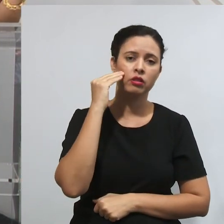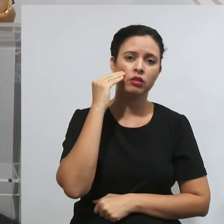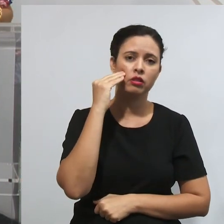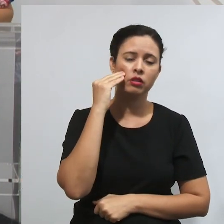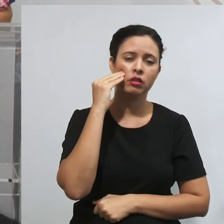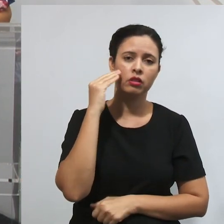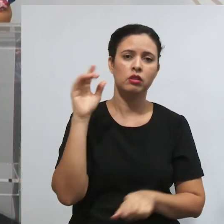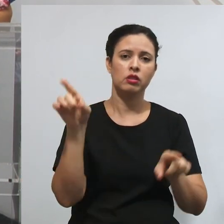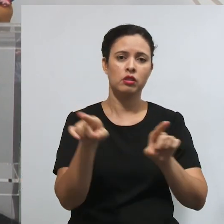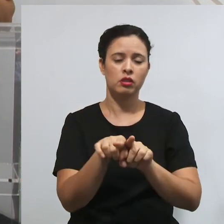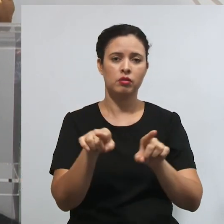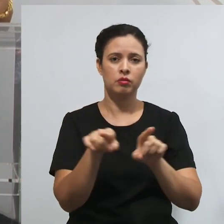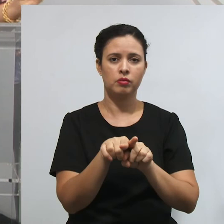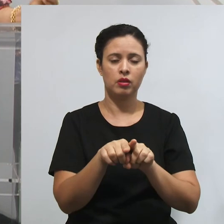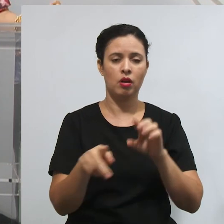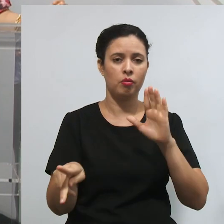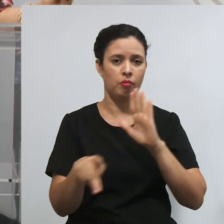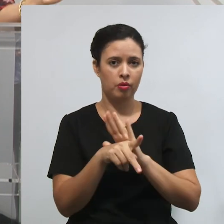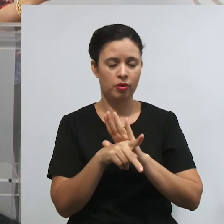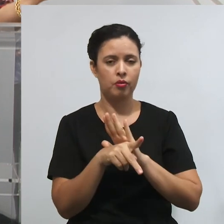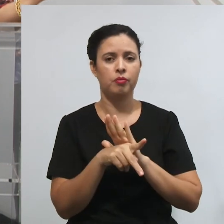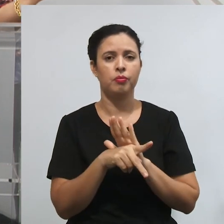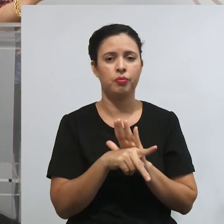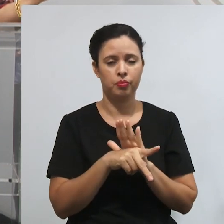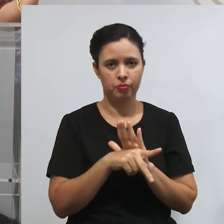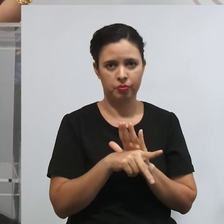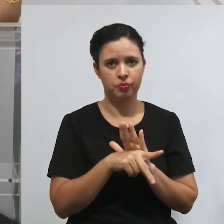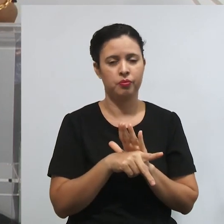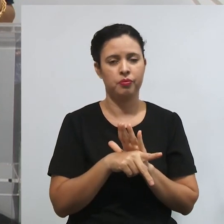também algo que reflete uma certa